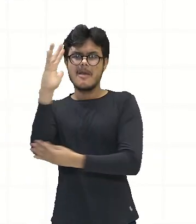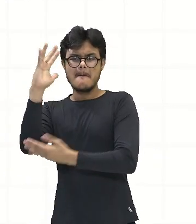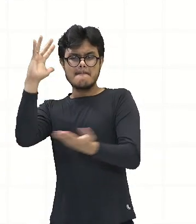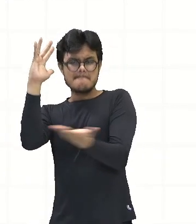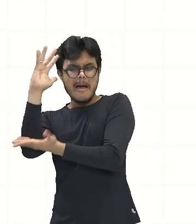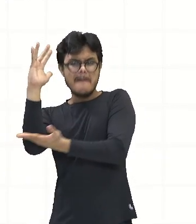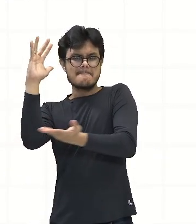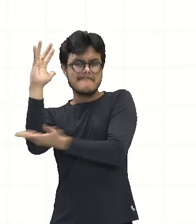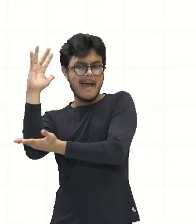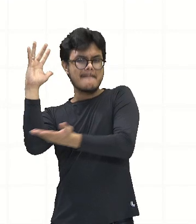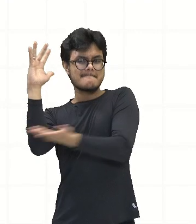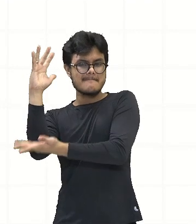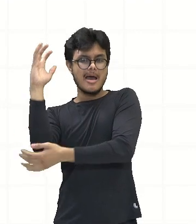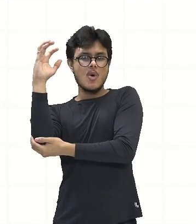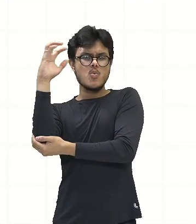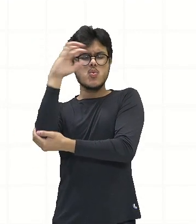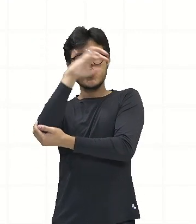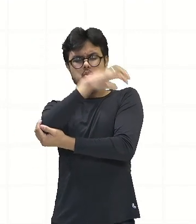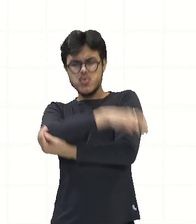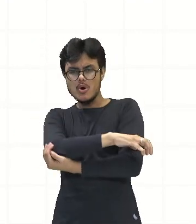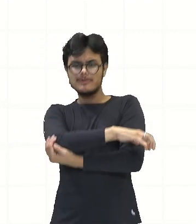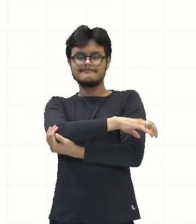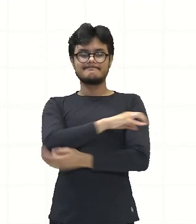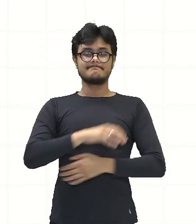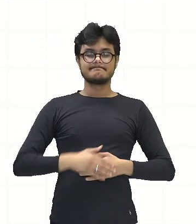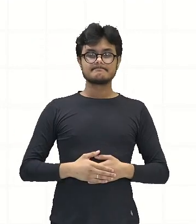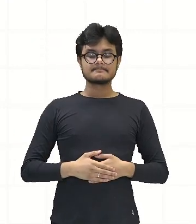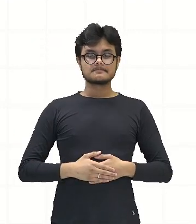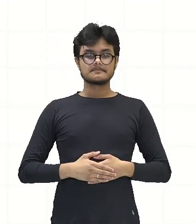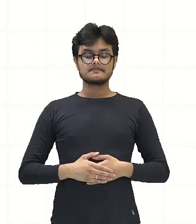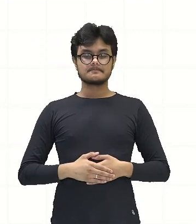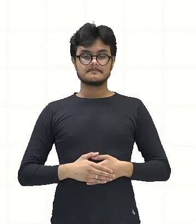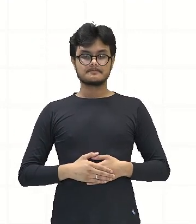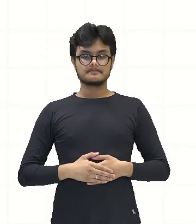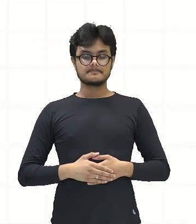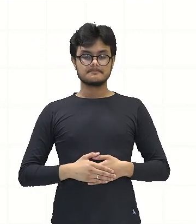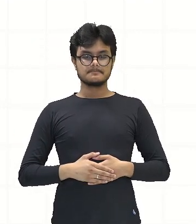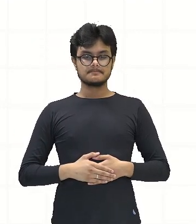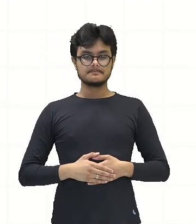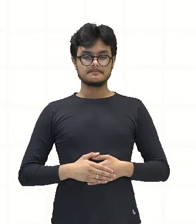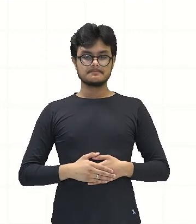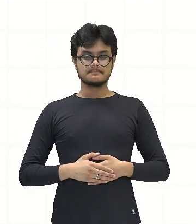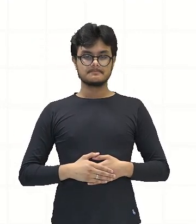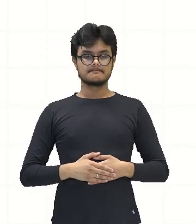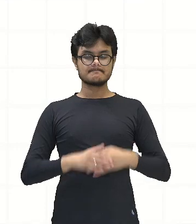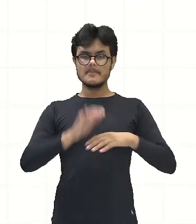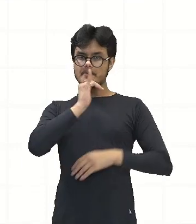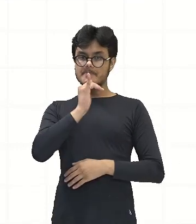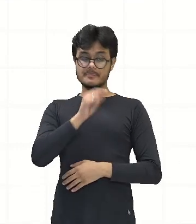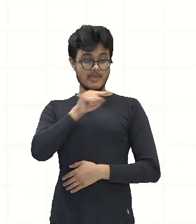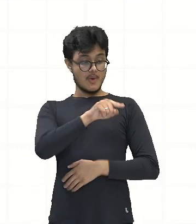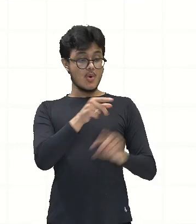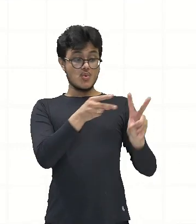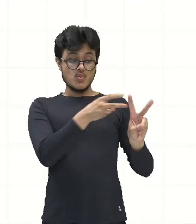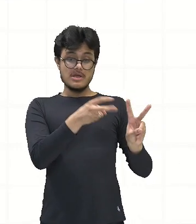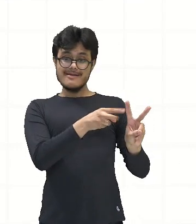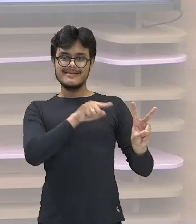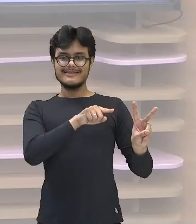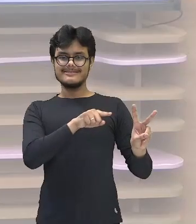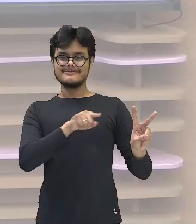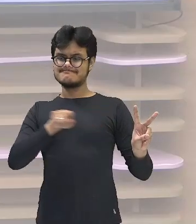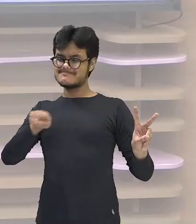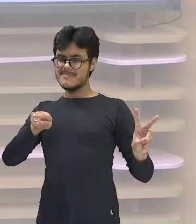explorando o pau-brasil em grande escala. E também por conta da mão de obra, né, que era exigida ali dos